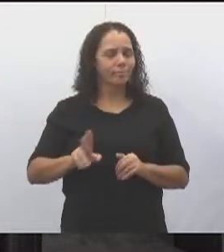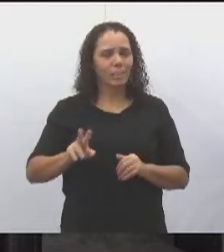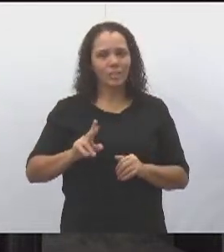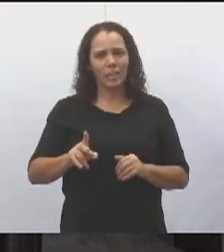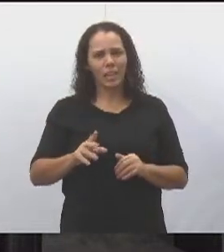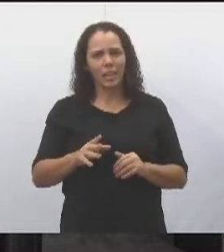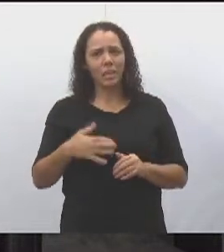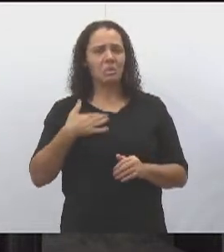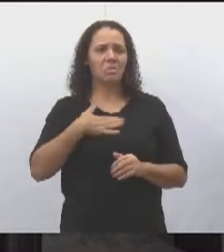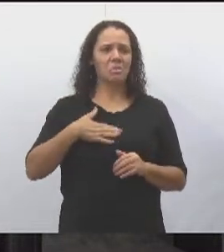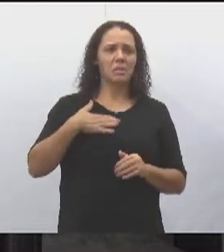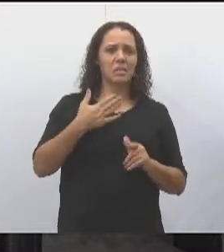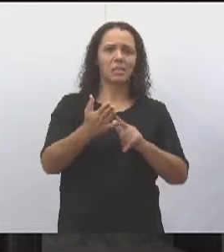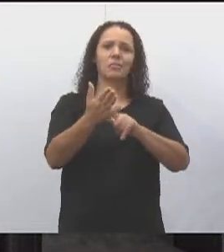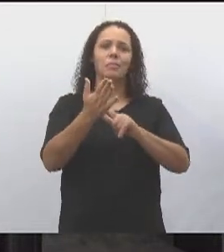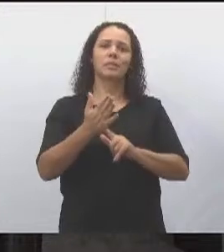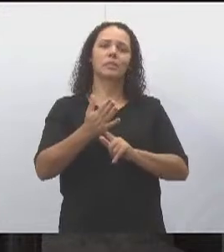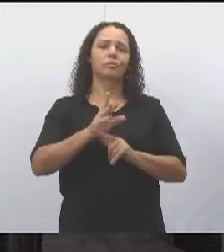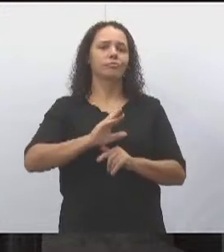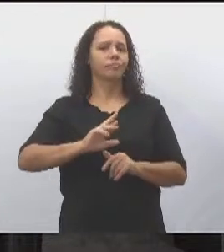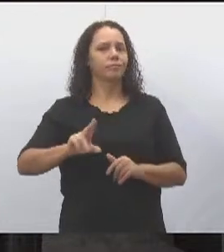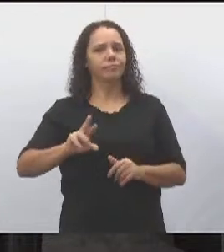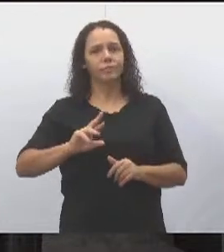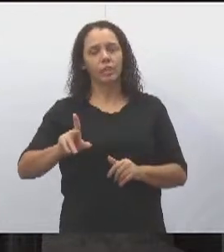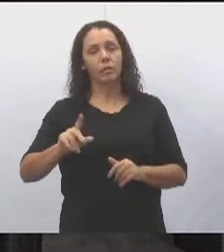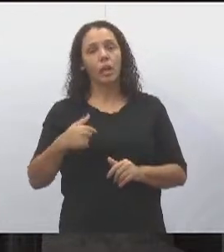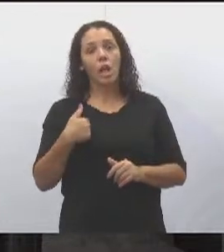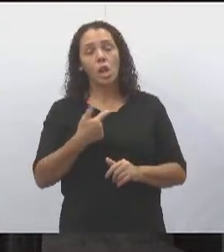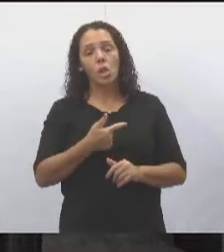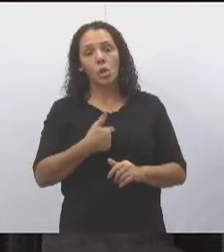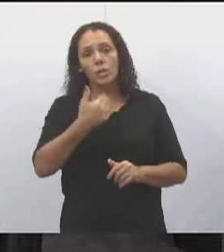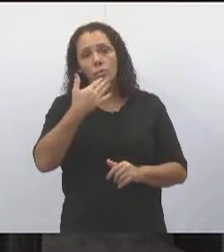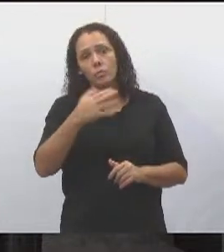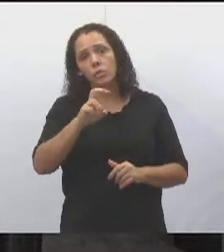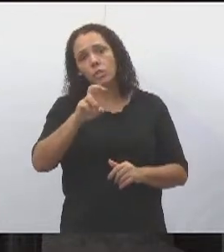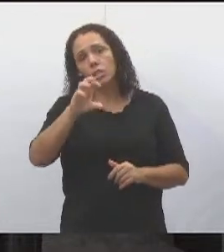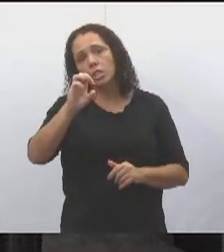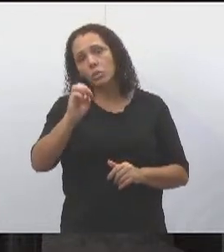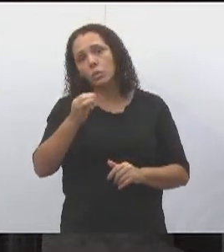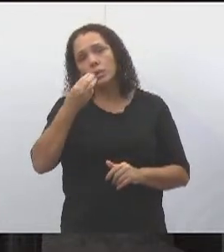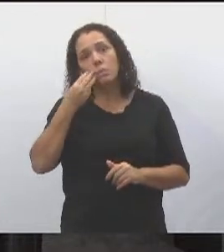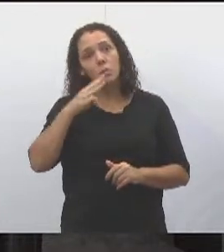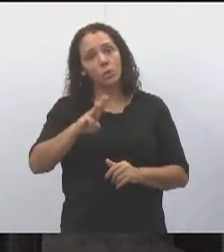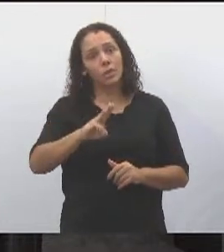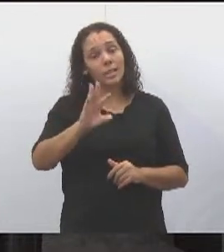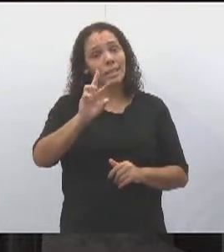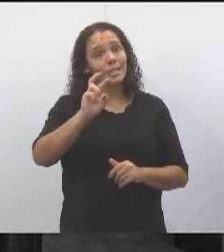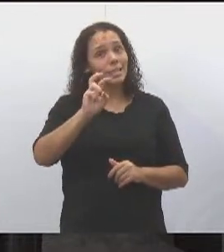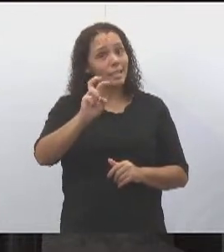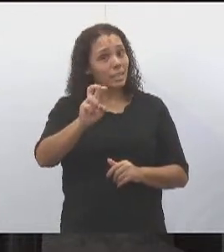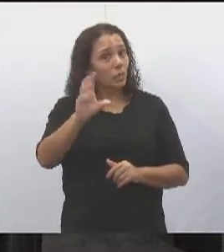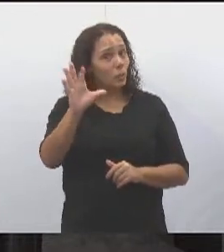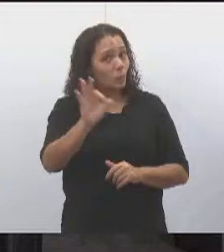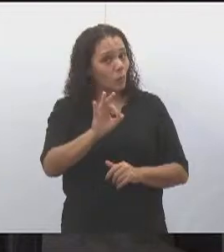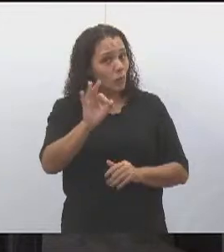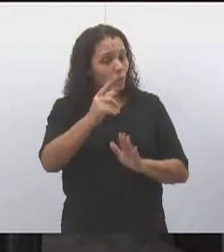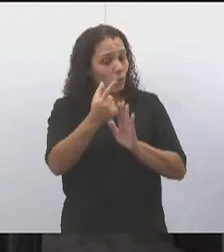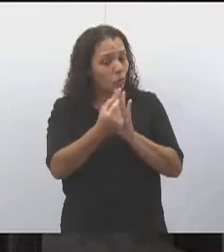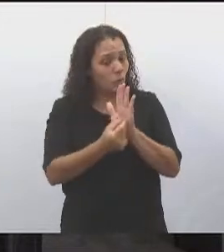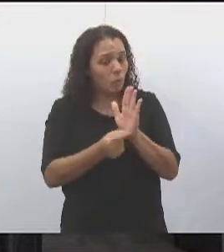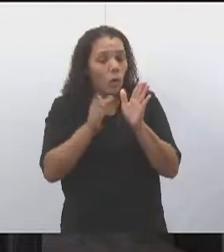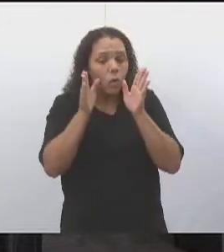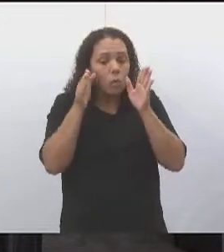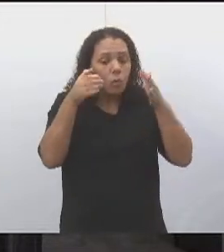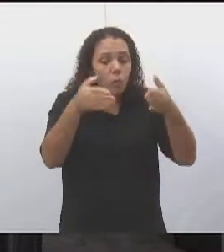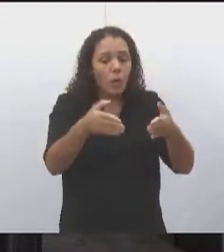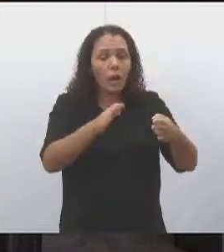proposta. Nós estamos reivindicando 50 milhões, que é 5% do orçamento, para um bairro que